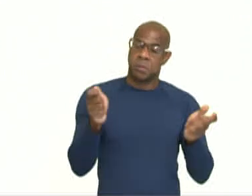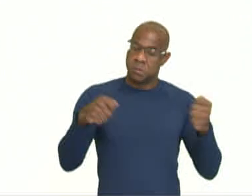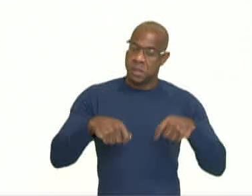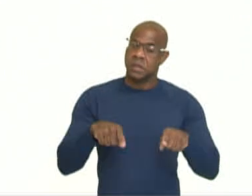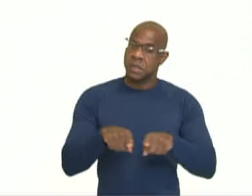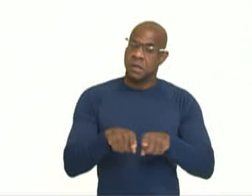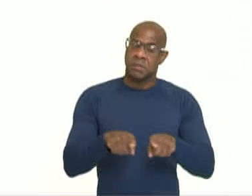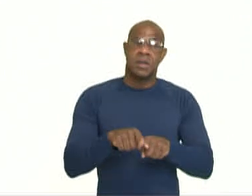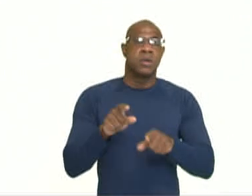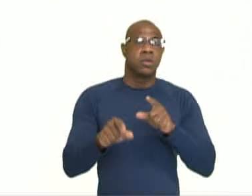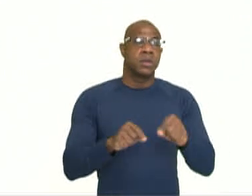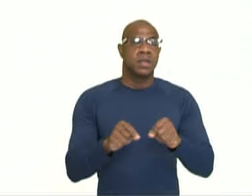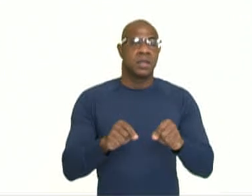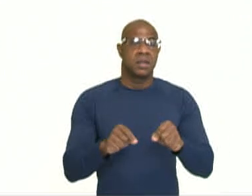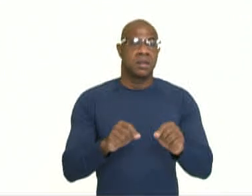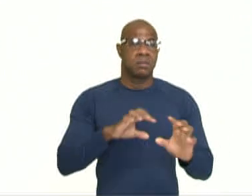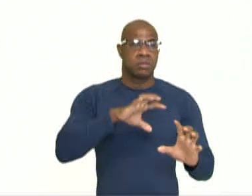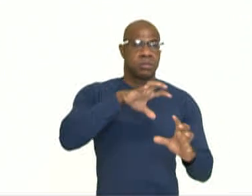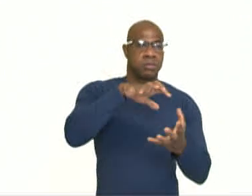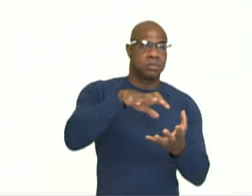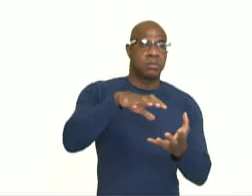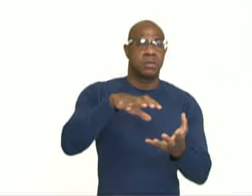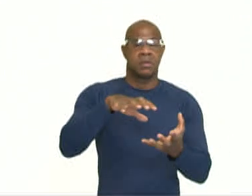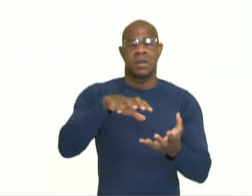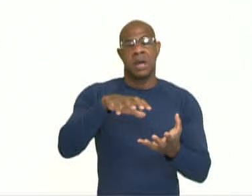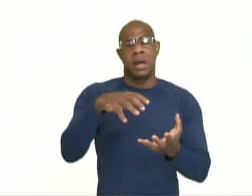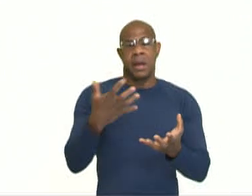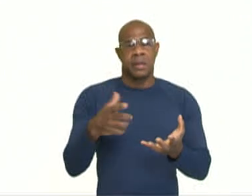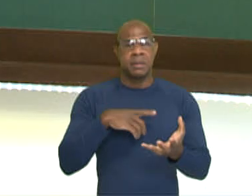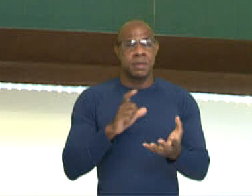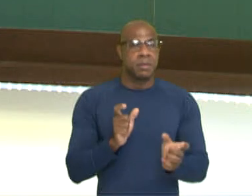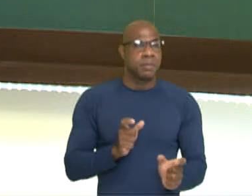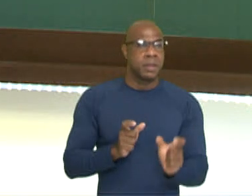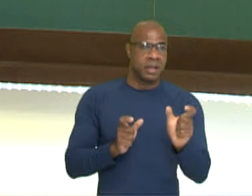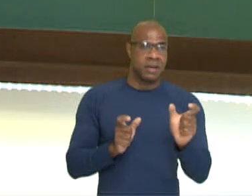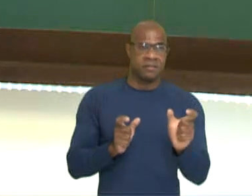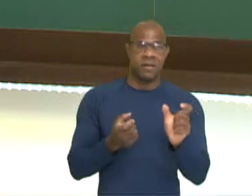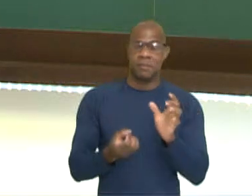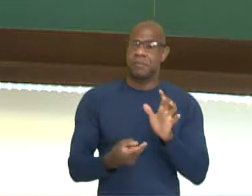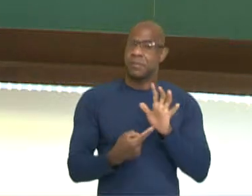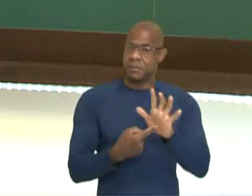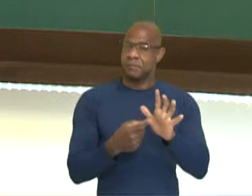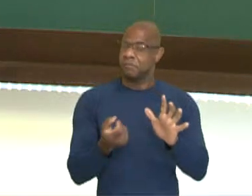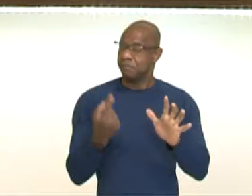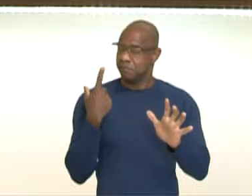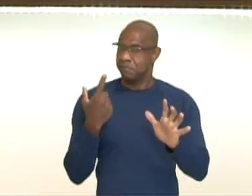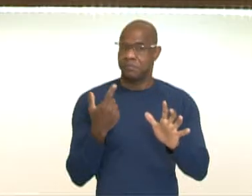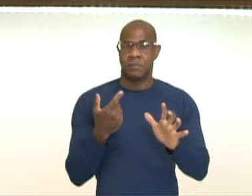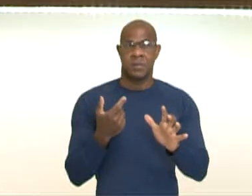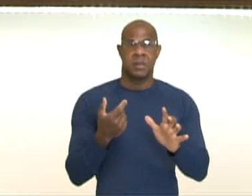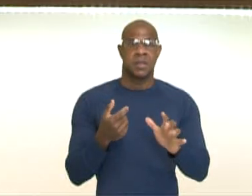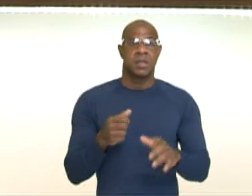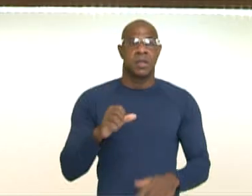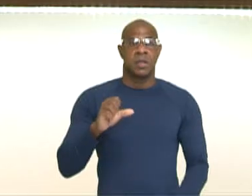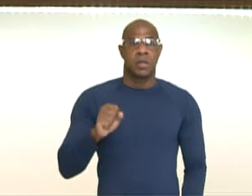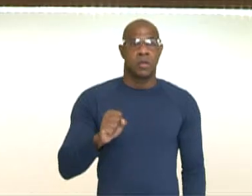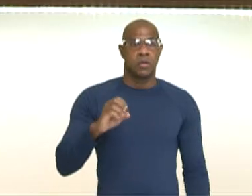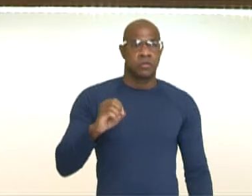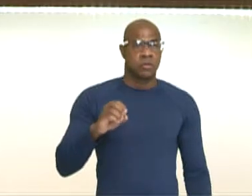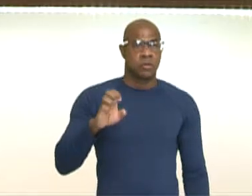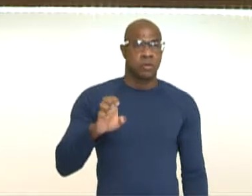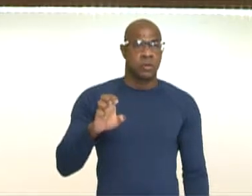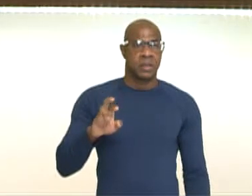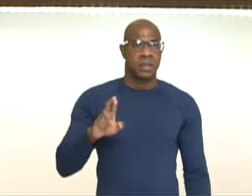ou por dobra, ou por solavancos, ou até por uma palavra que vai aparecer bem estranha para vocês, soerguimento. Há